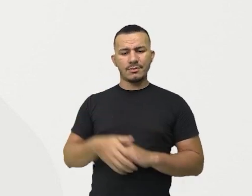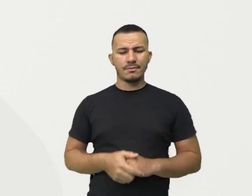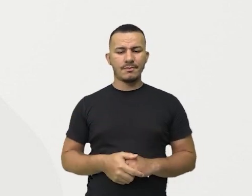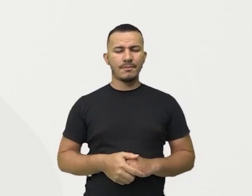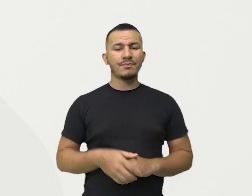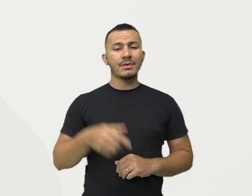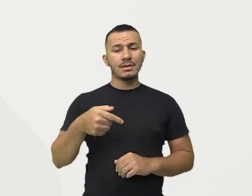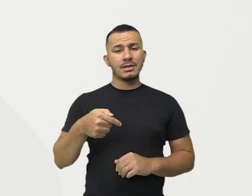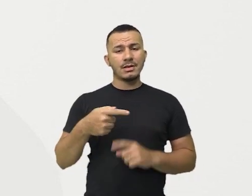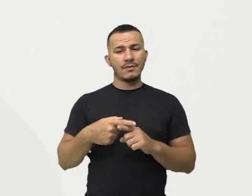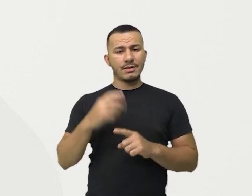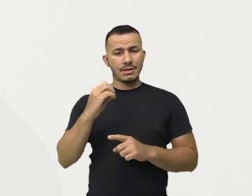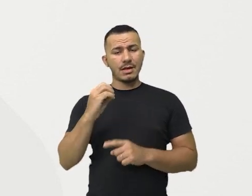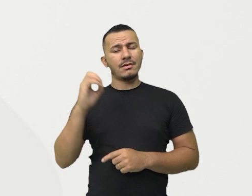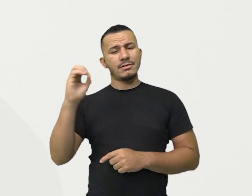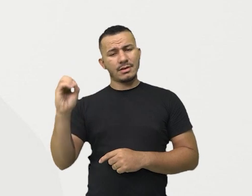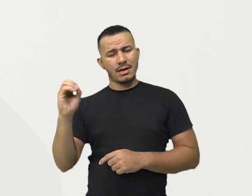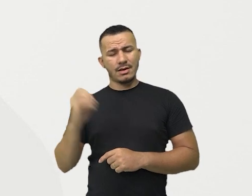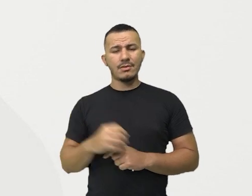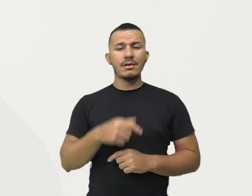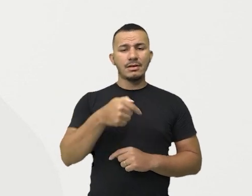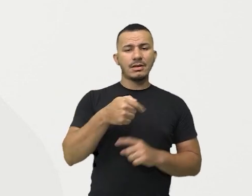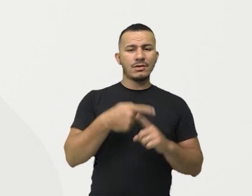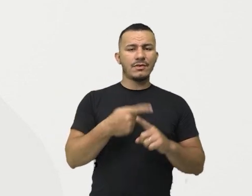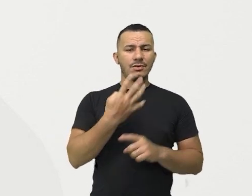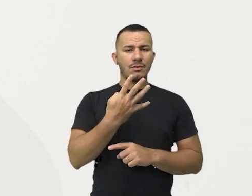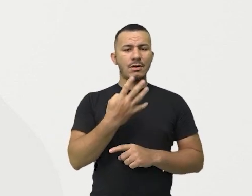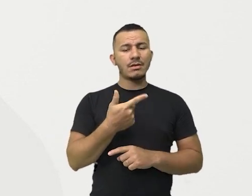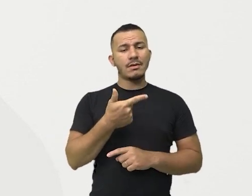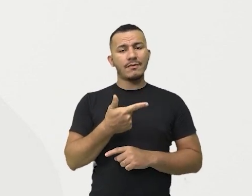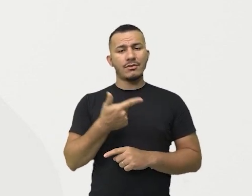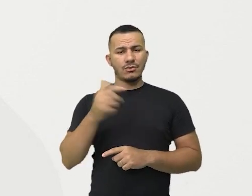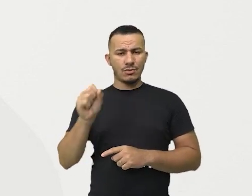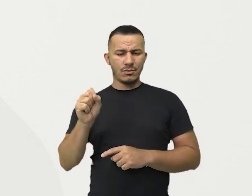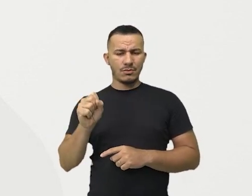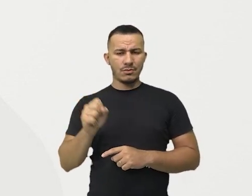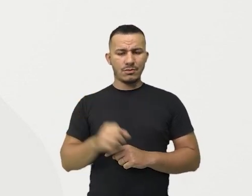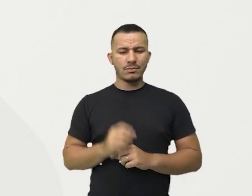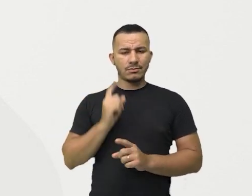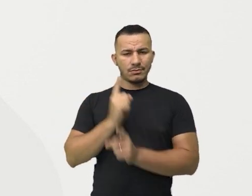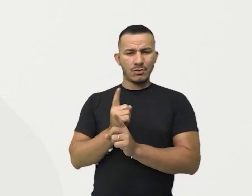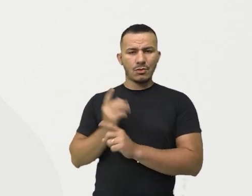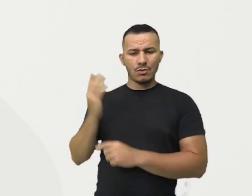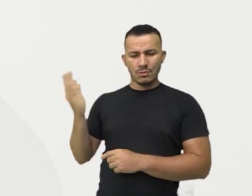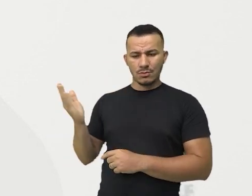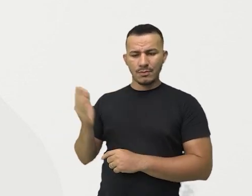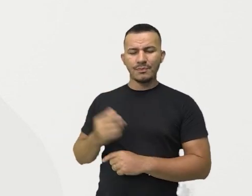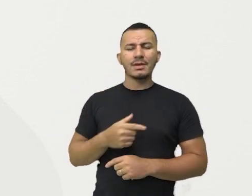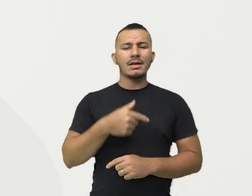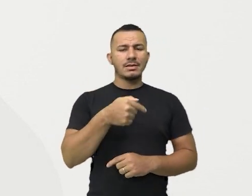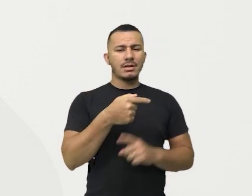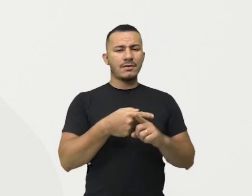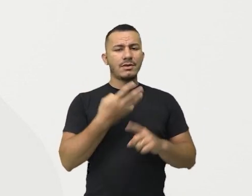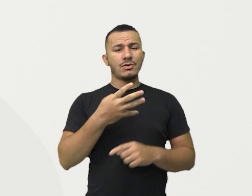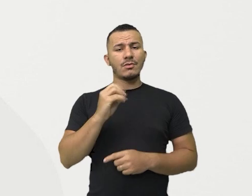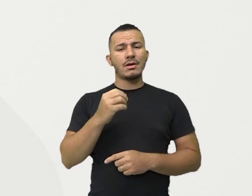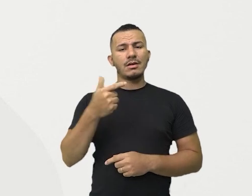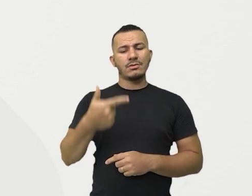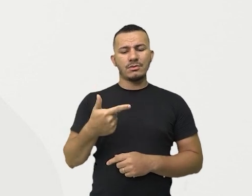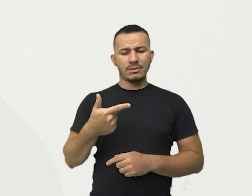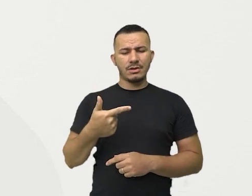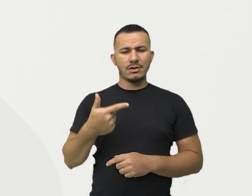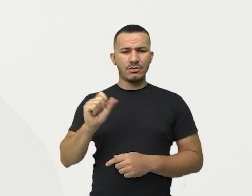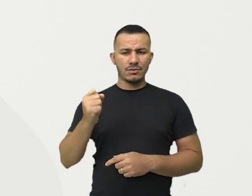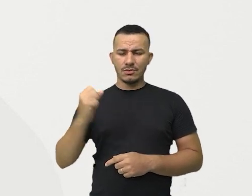0 é 0. E 7 vezes 4 é 28. Então, nós ficamos aqui que 7 vezes 40 é